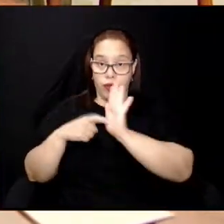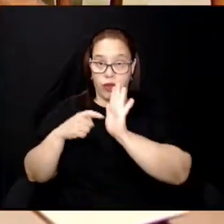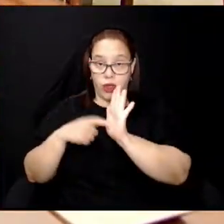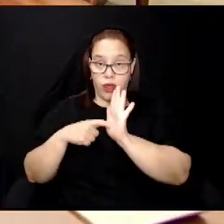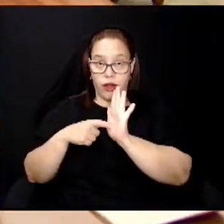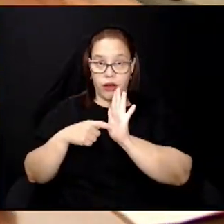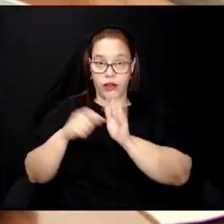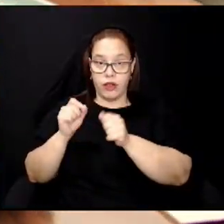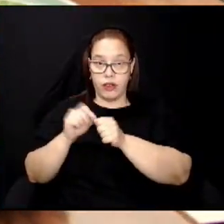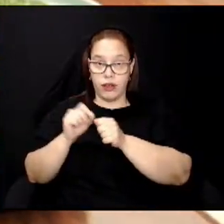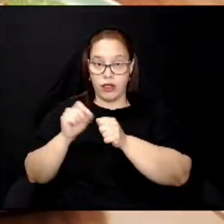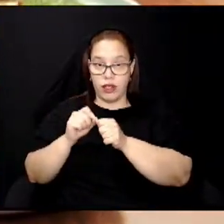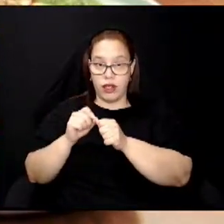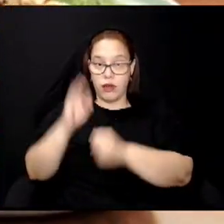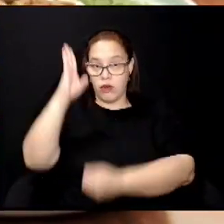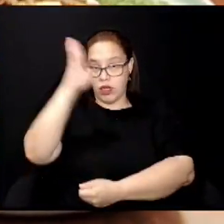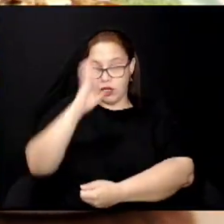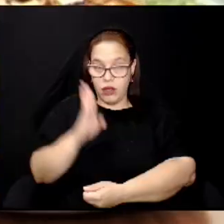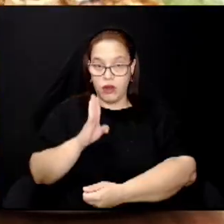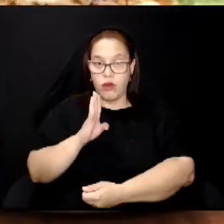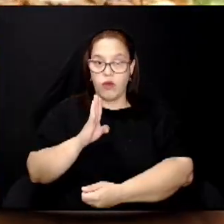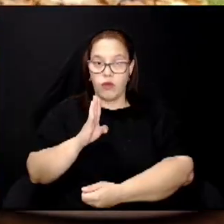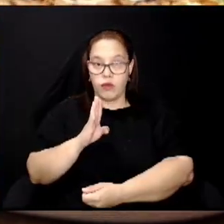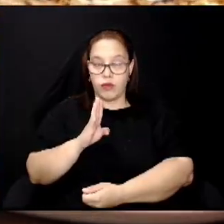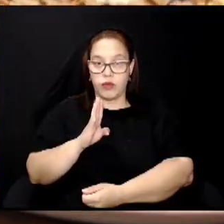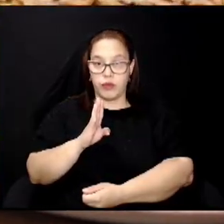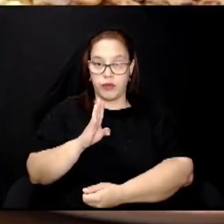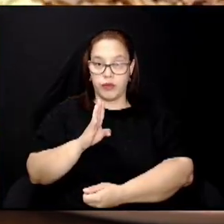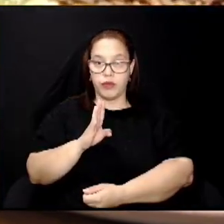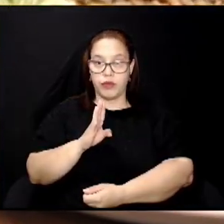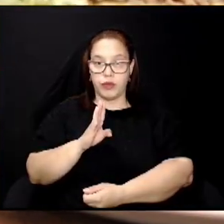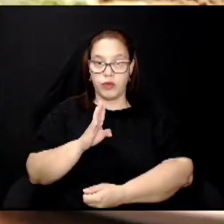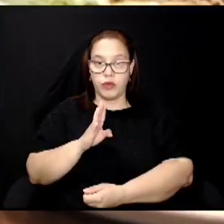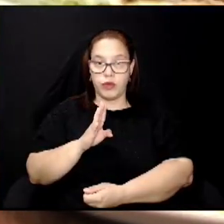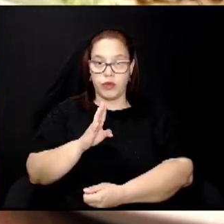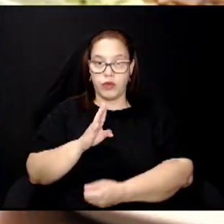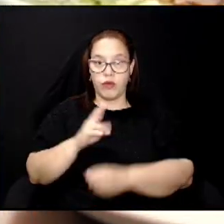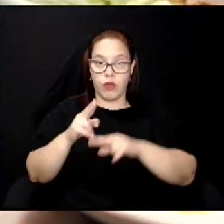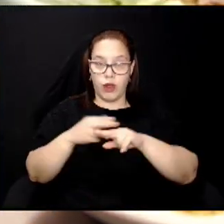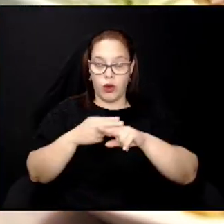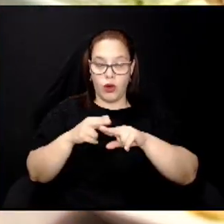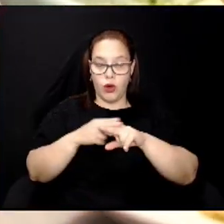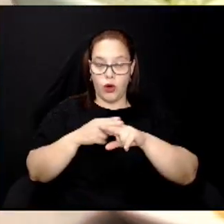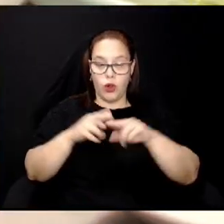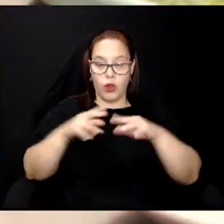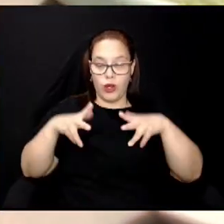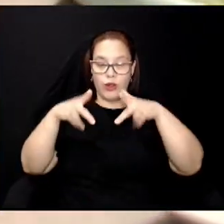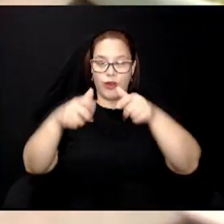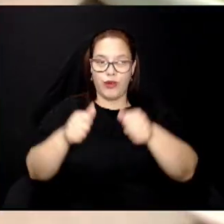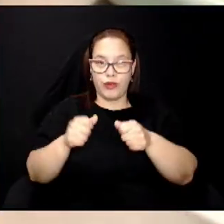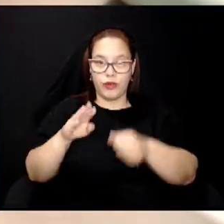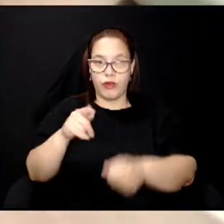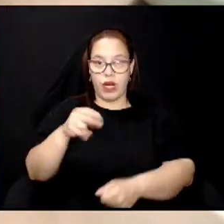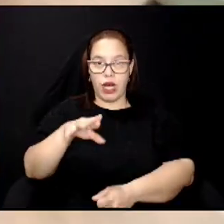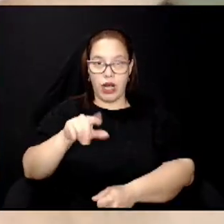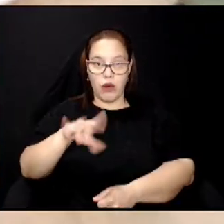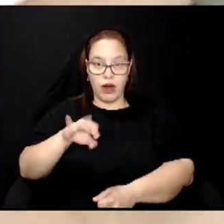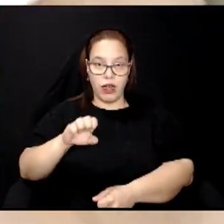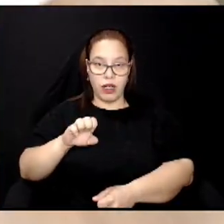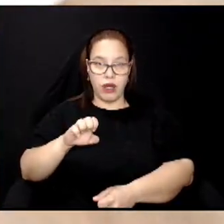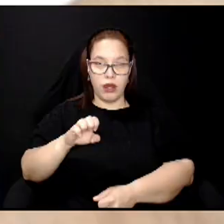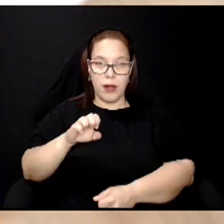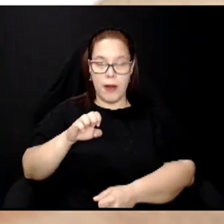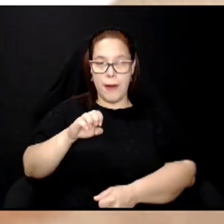pegada mais brasileira mesmo, né? A gente apelidou de chocolatudo, né? Então é um brownie de chocolate meio amargo com um pedaço